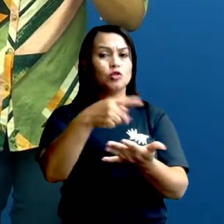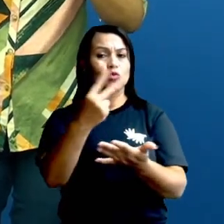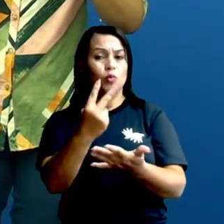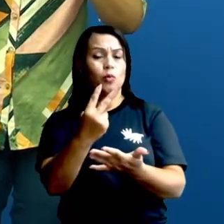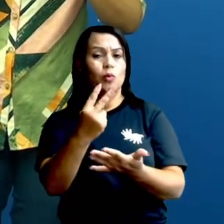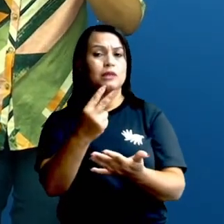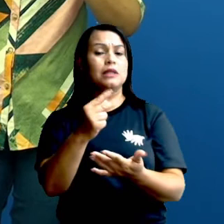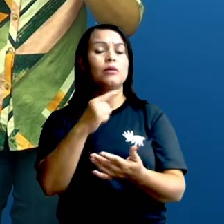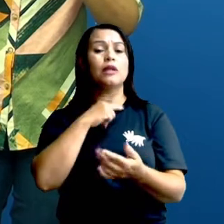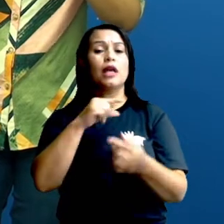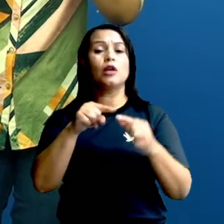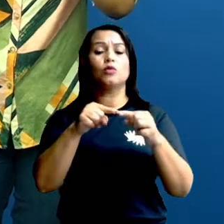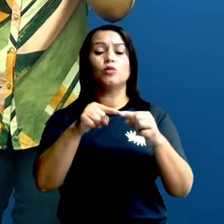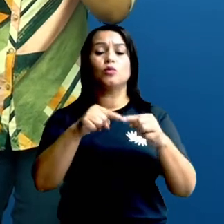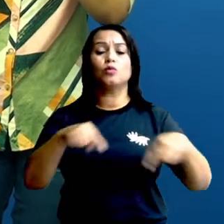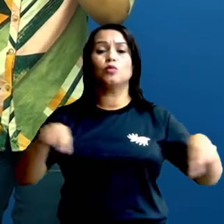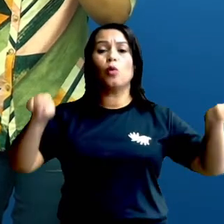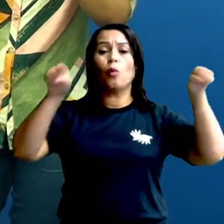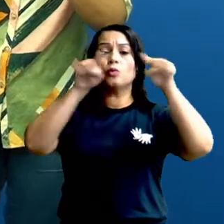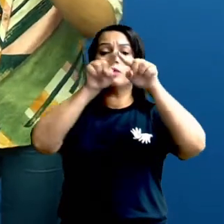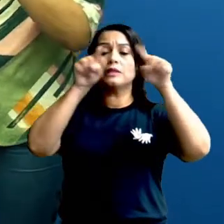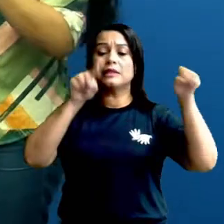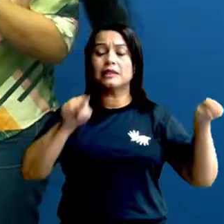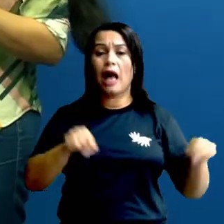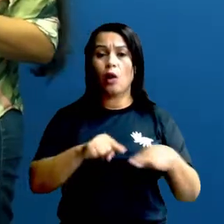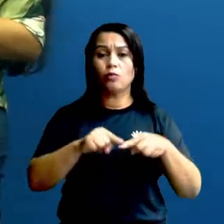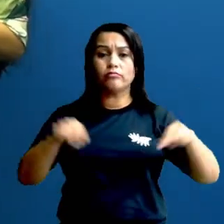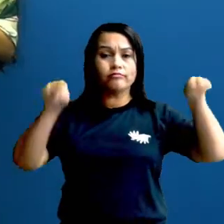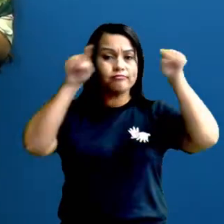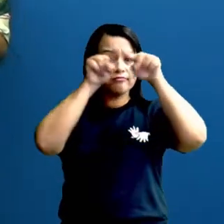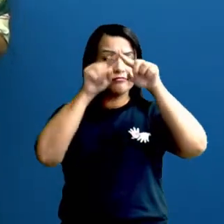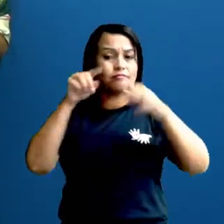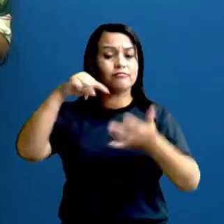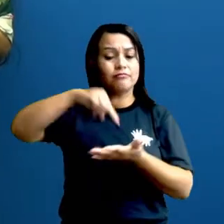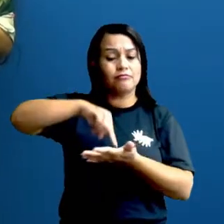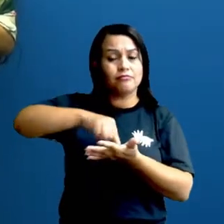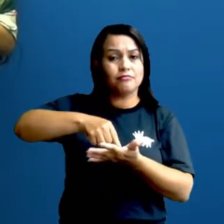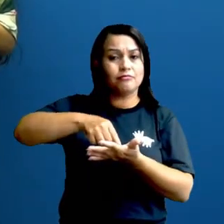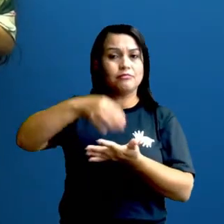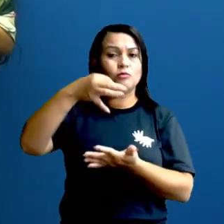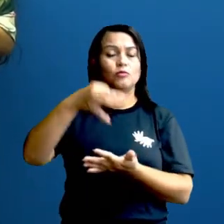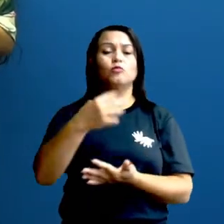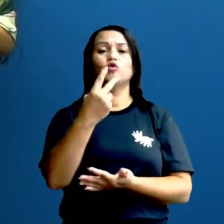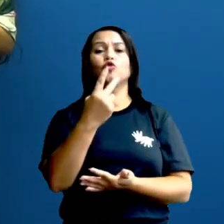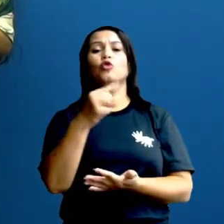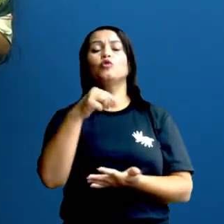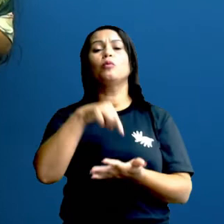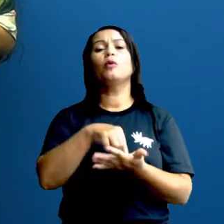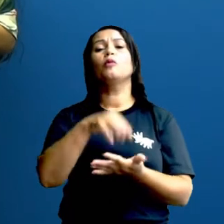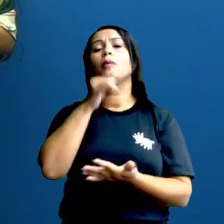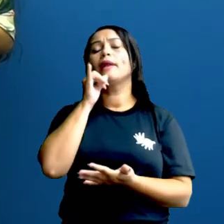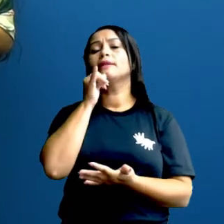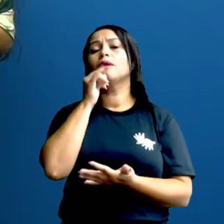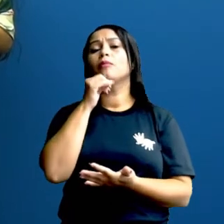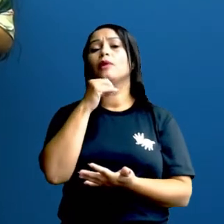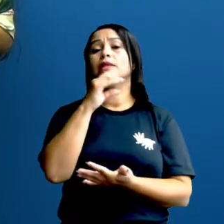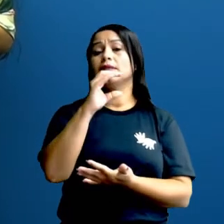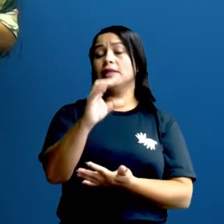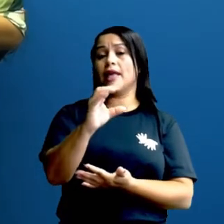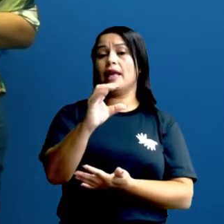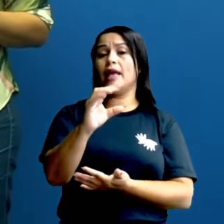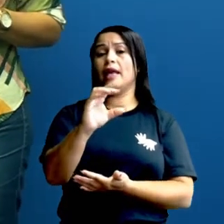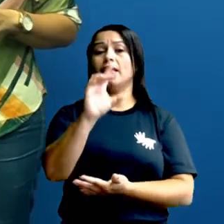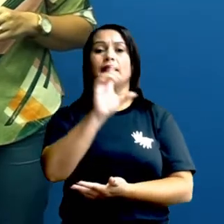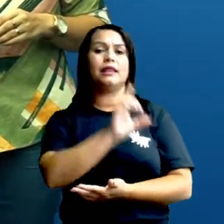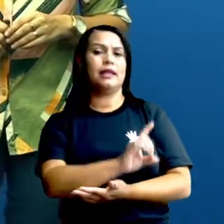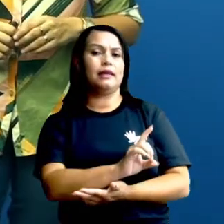quem foi os dois ratos se formou um ponto o centro: esse ponto eu chamei de ser e